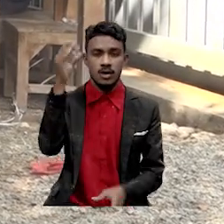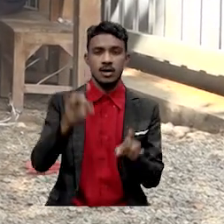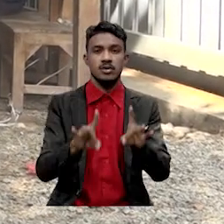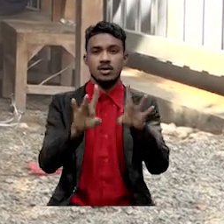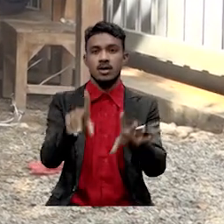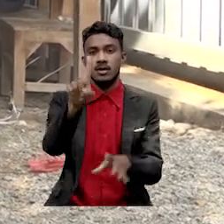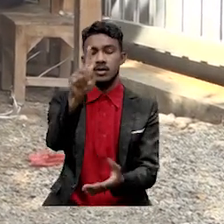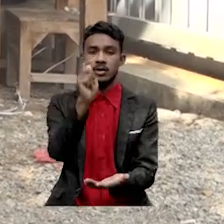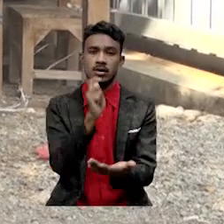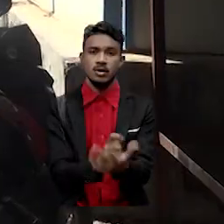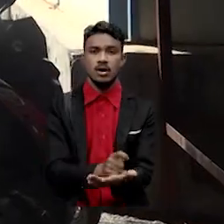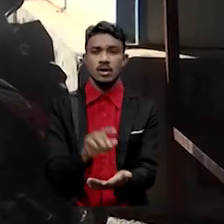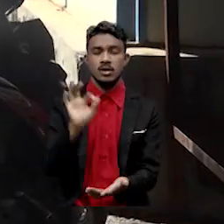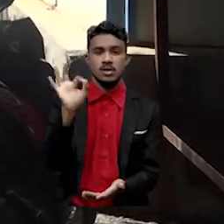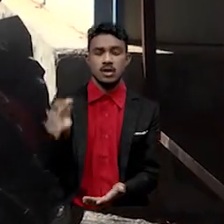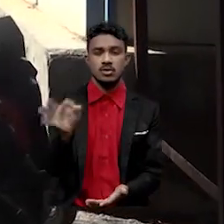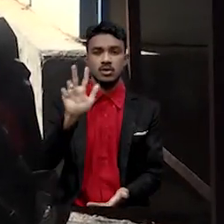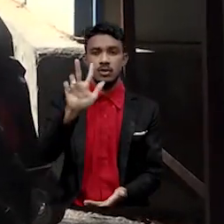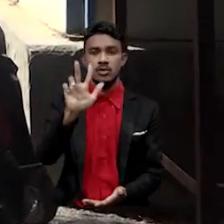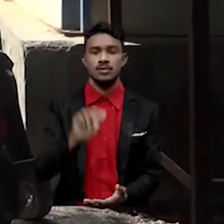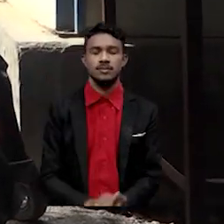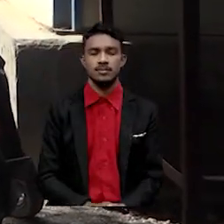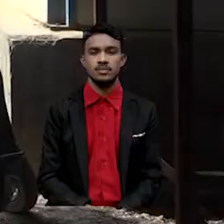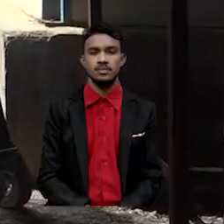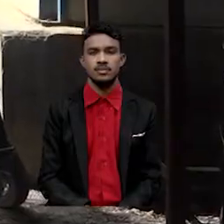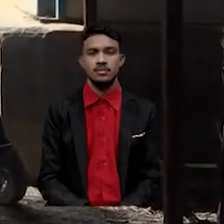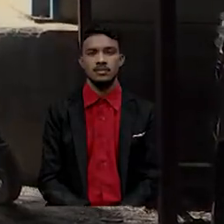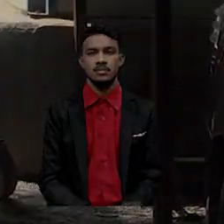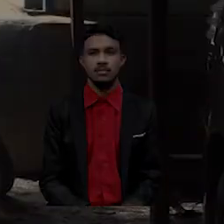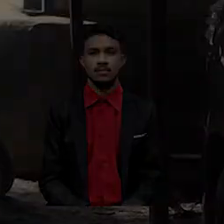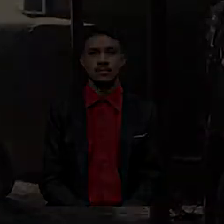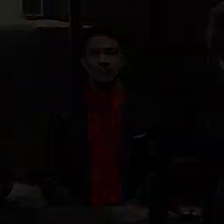Rihun Ira Atusia Sanulo Recintolo. Dilma Sujeti, Abraão Amaral, Giamen.